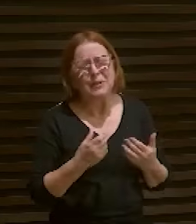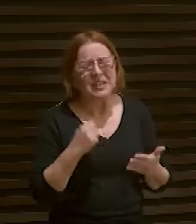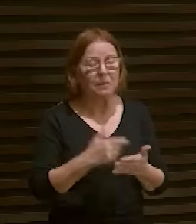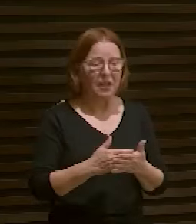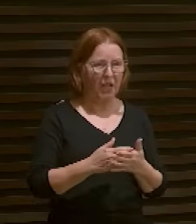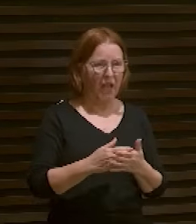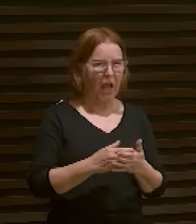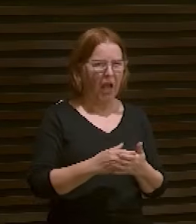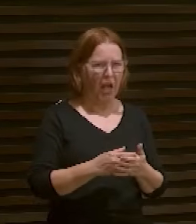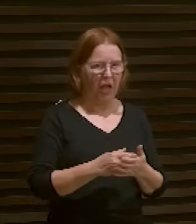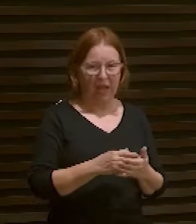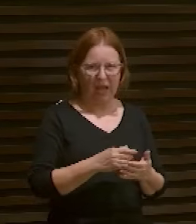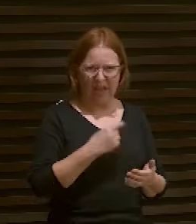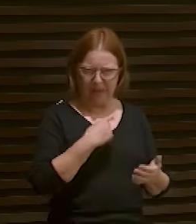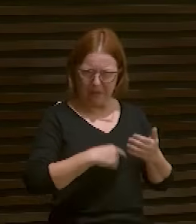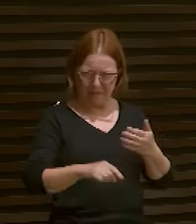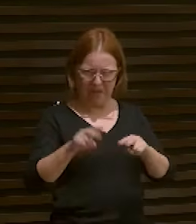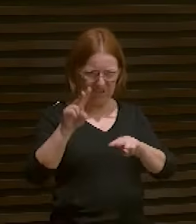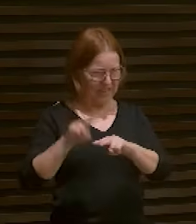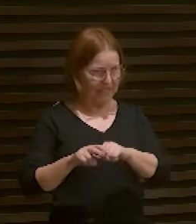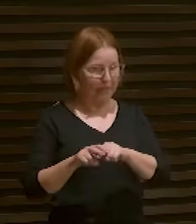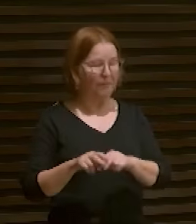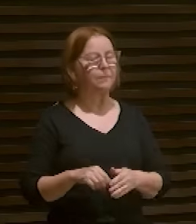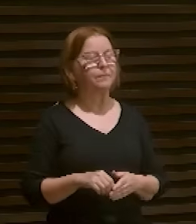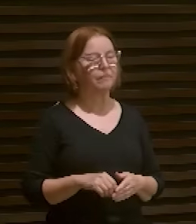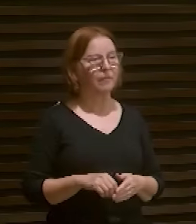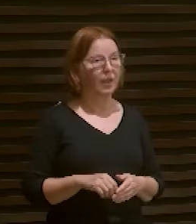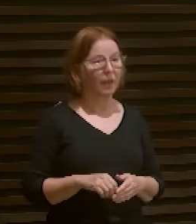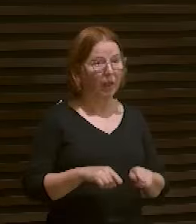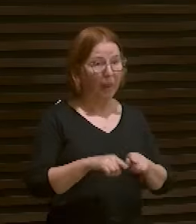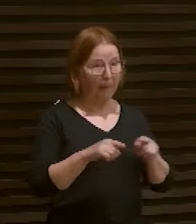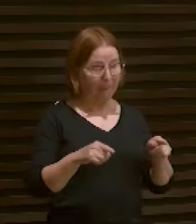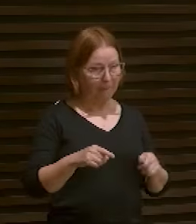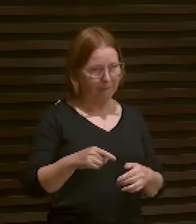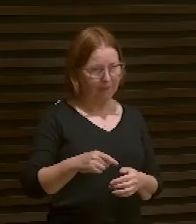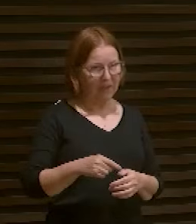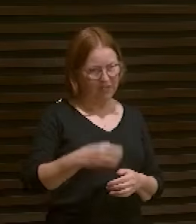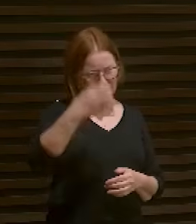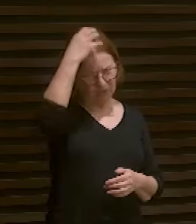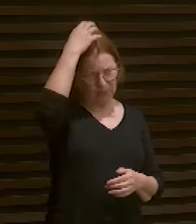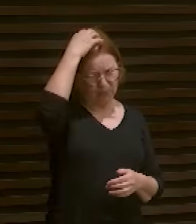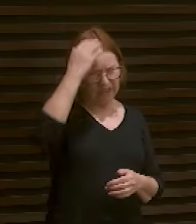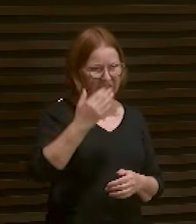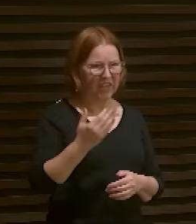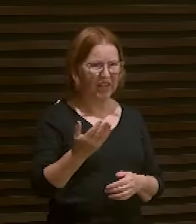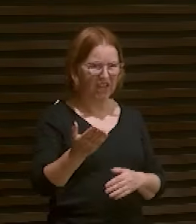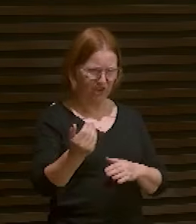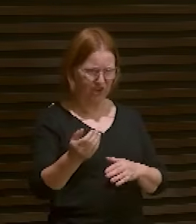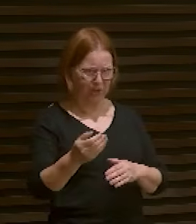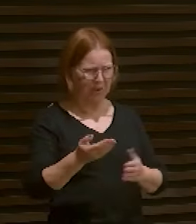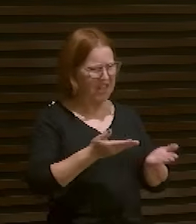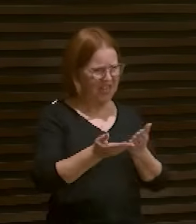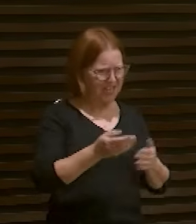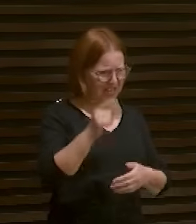Quando o rei, que é uma figura de Deus, descobre isso, chama esse servo, chama ele de servo mau. Te